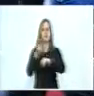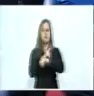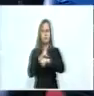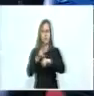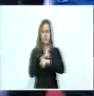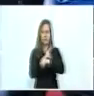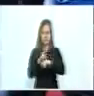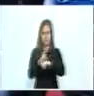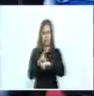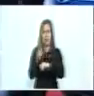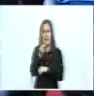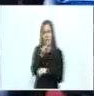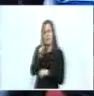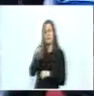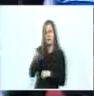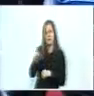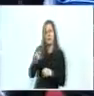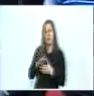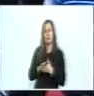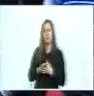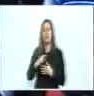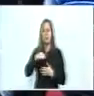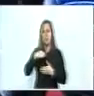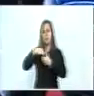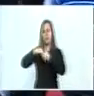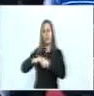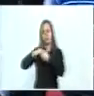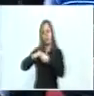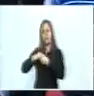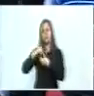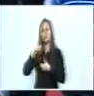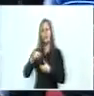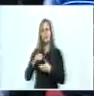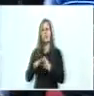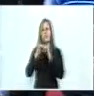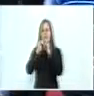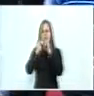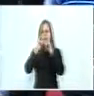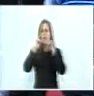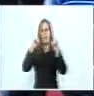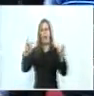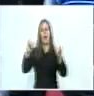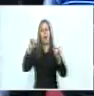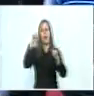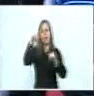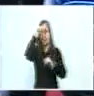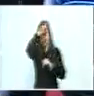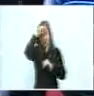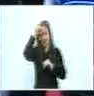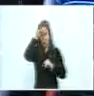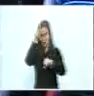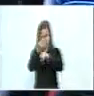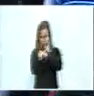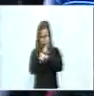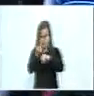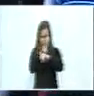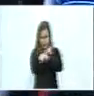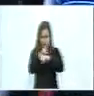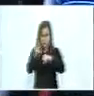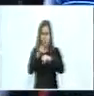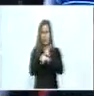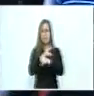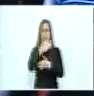Prezada senhora, com meus cordiais cumprimentos, venho informar-lhe que a Prefeitura de Viçosa, por meio